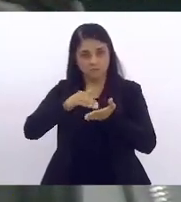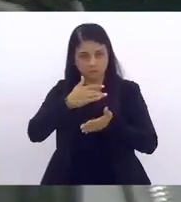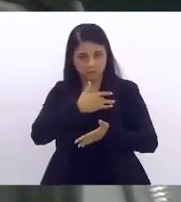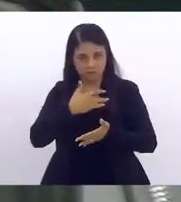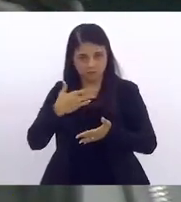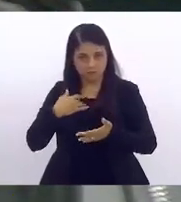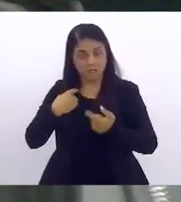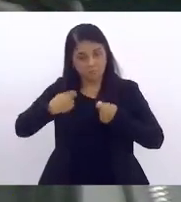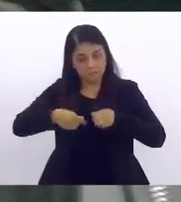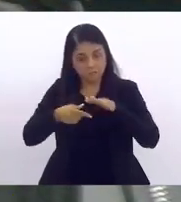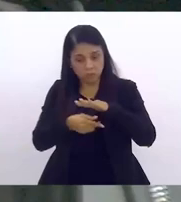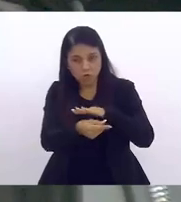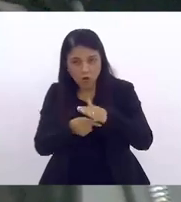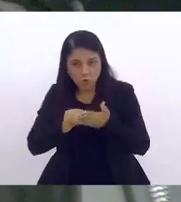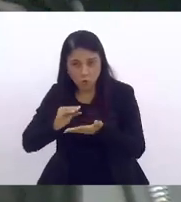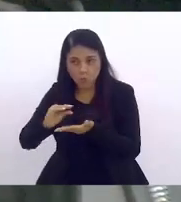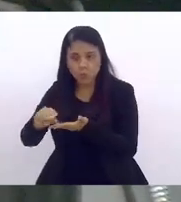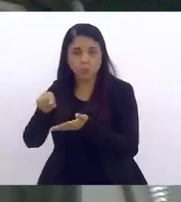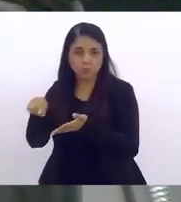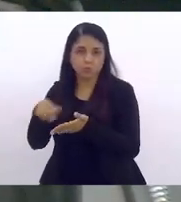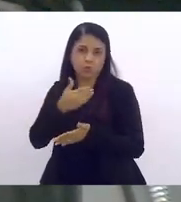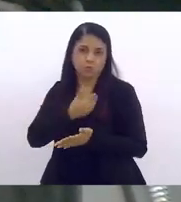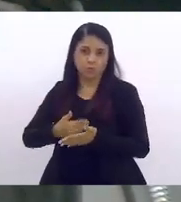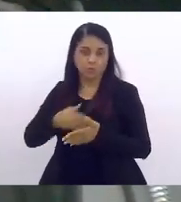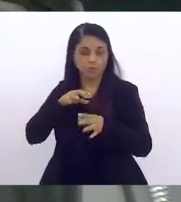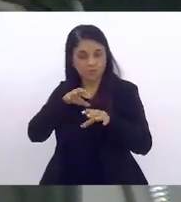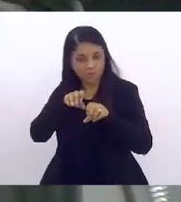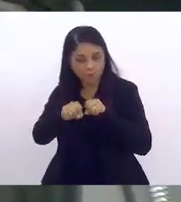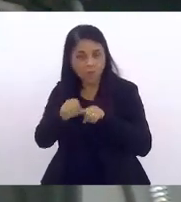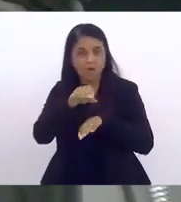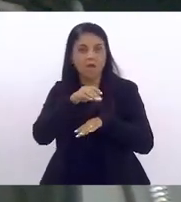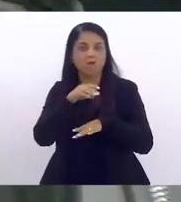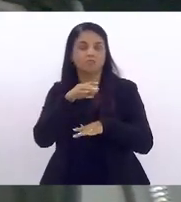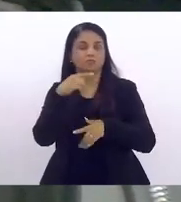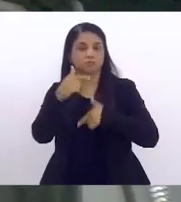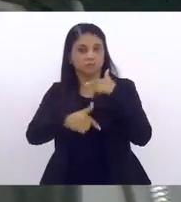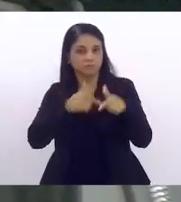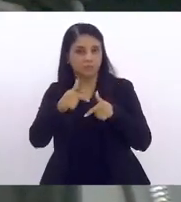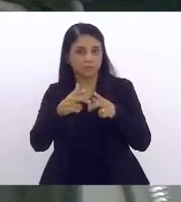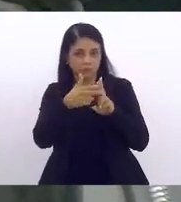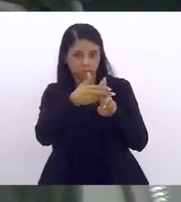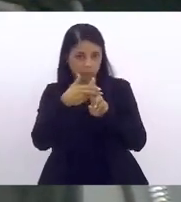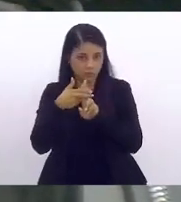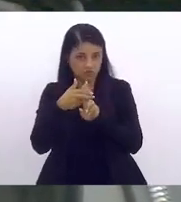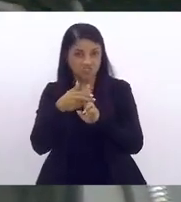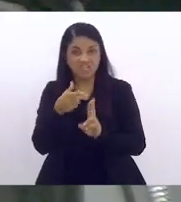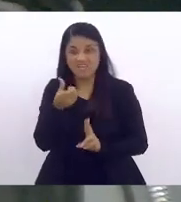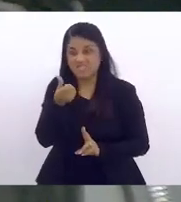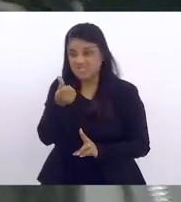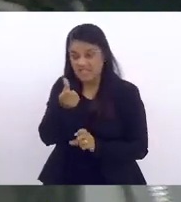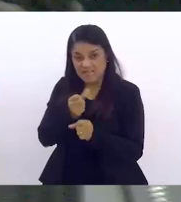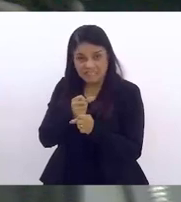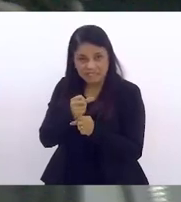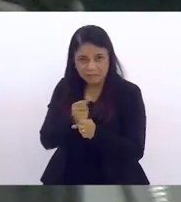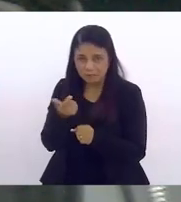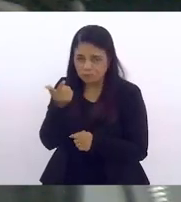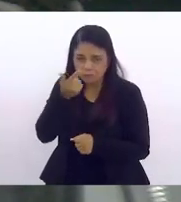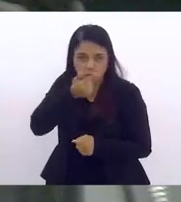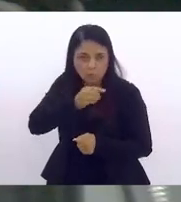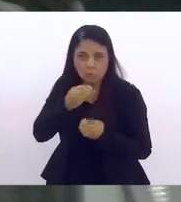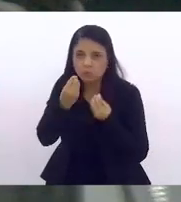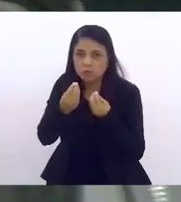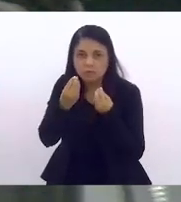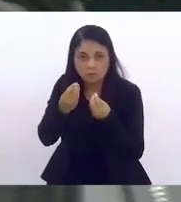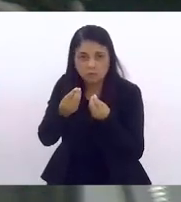dependem de recursos públicos para formar os trabalhadores do SUS. Durante 6 anos, eu não sei como elas conseguiram sobreviver,